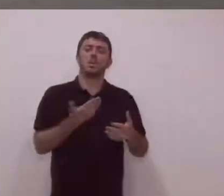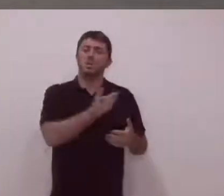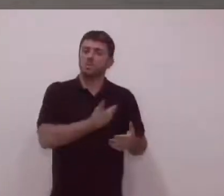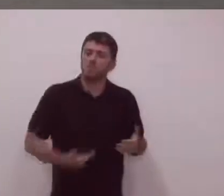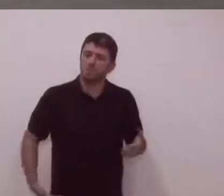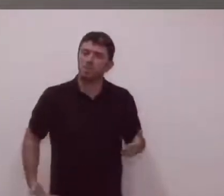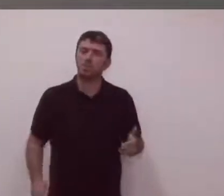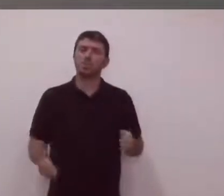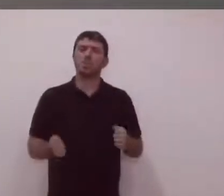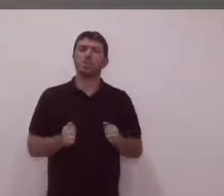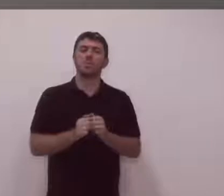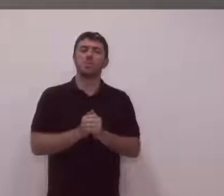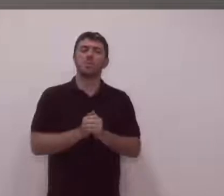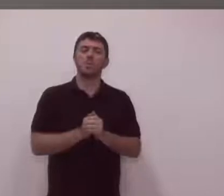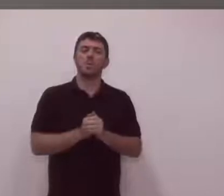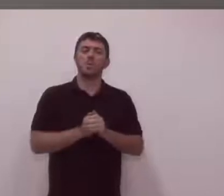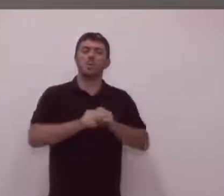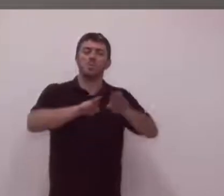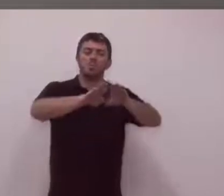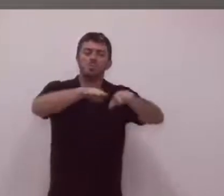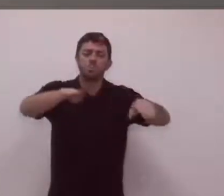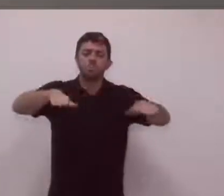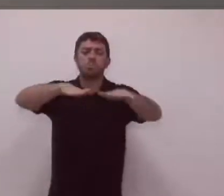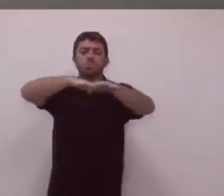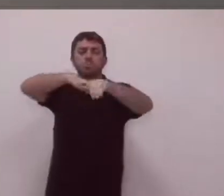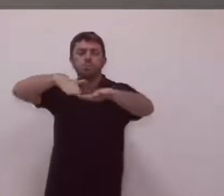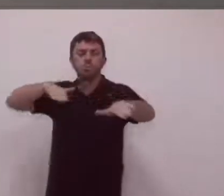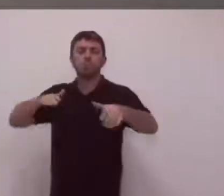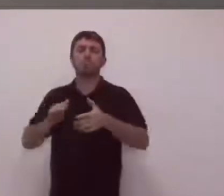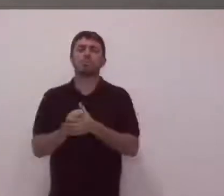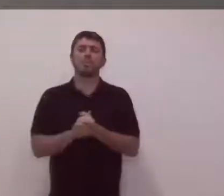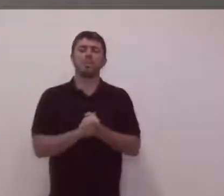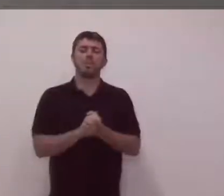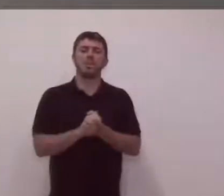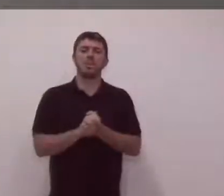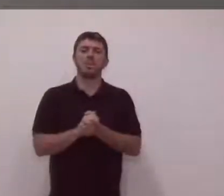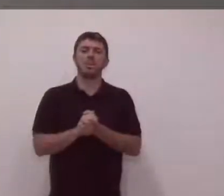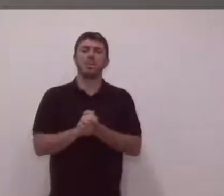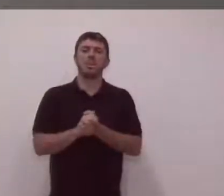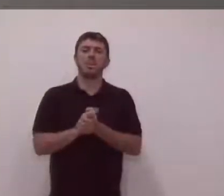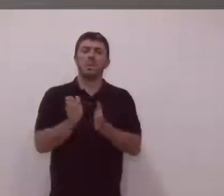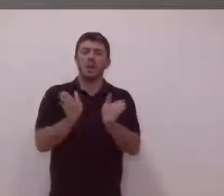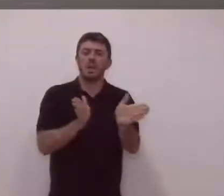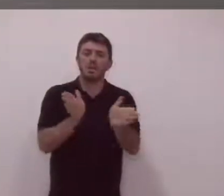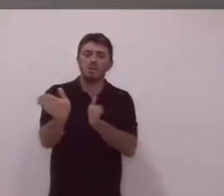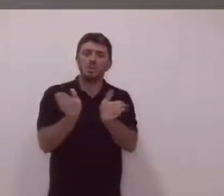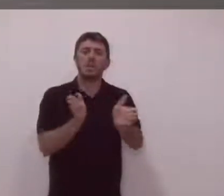mobilidade urbana nós poderíamos estar aqui nesse exato momento discutindo a questão hídrica do município